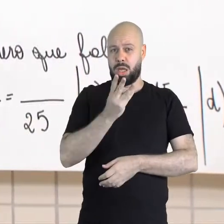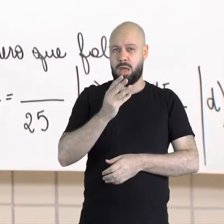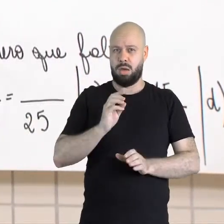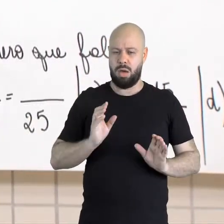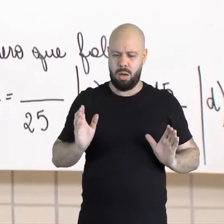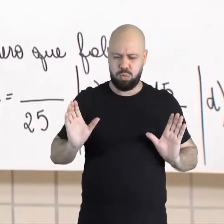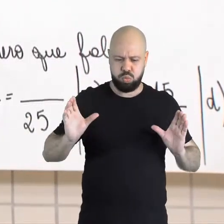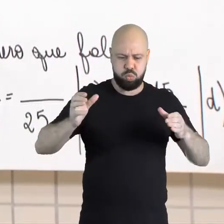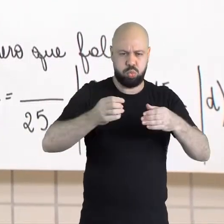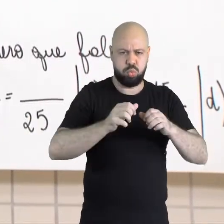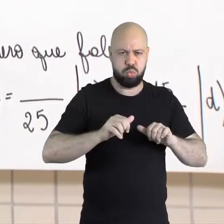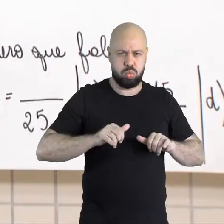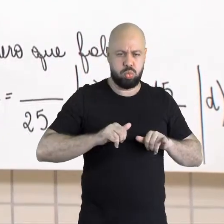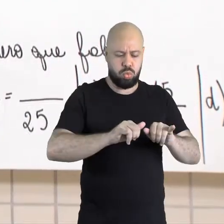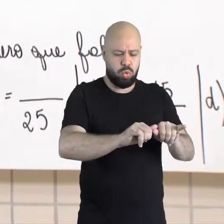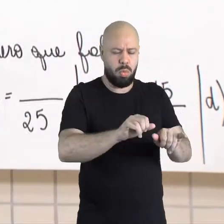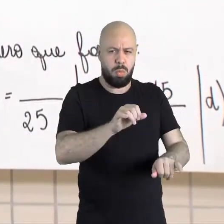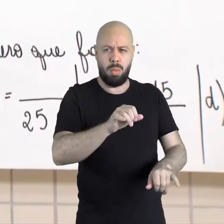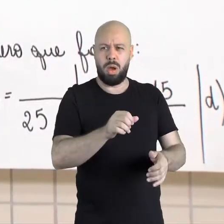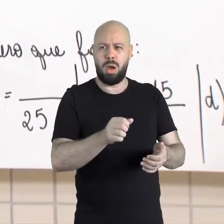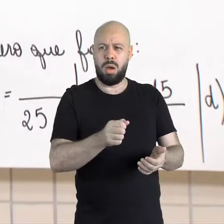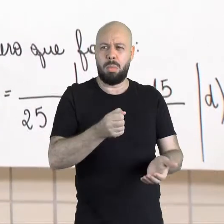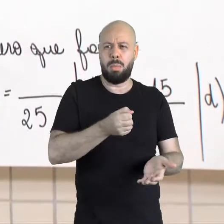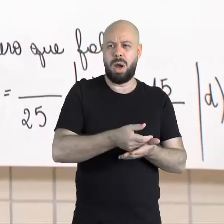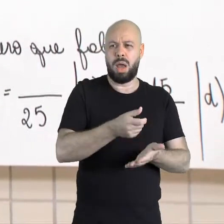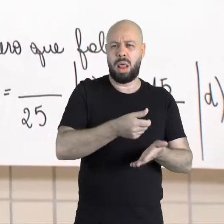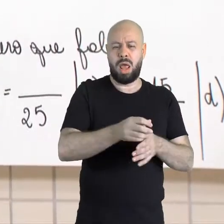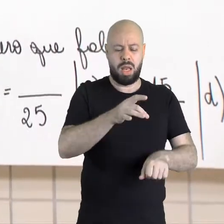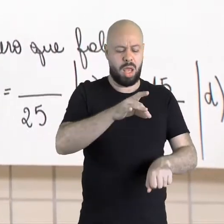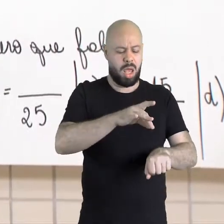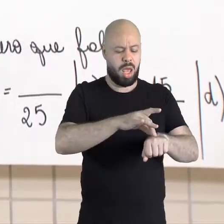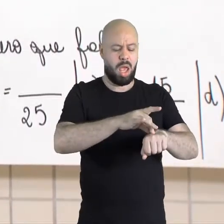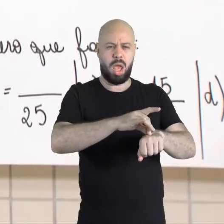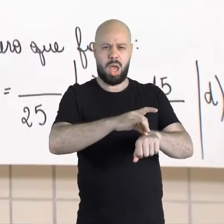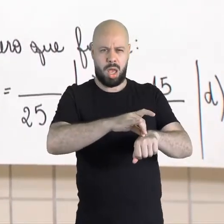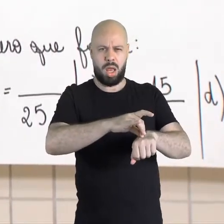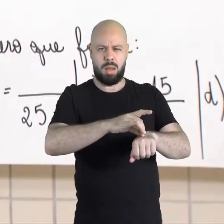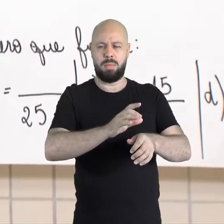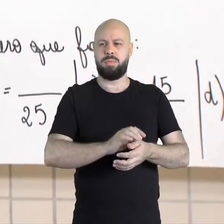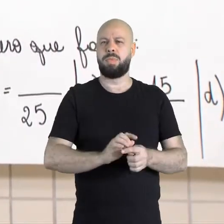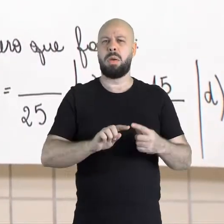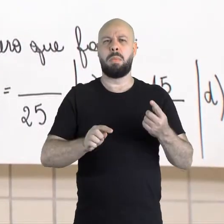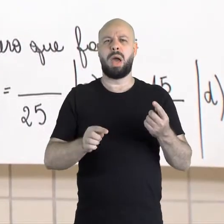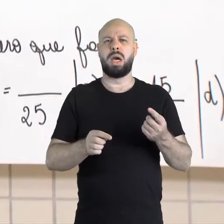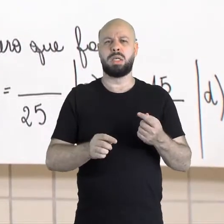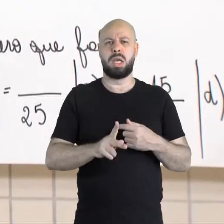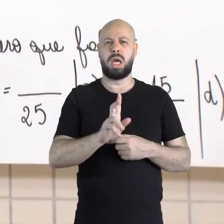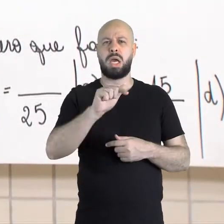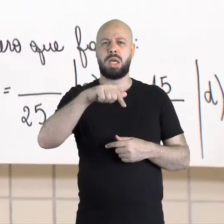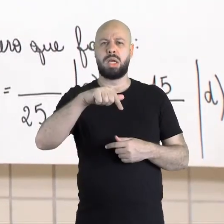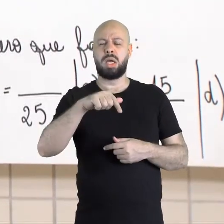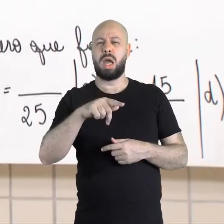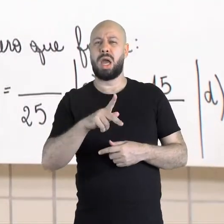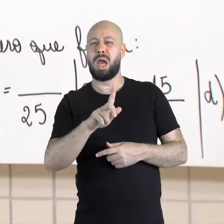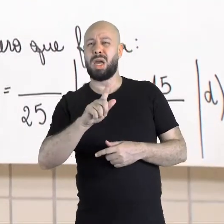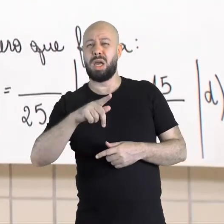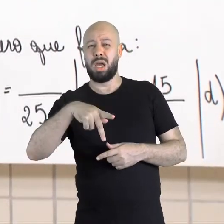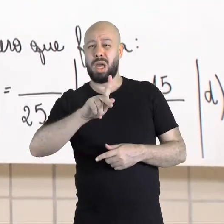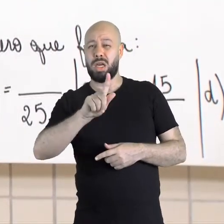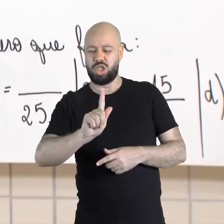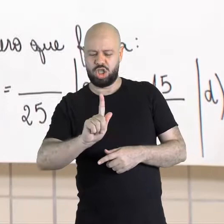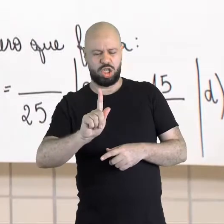compraram carne, só que elas não me disseram a quantidade em quilos. Elas só me falaram